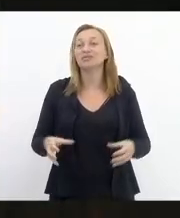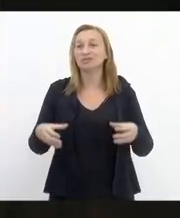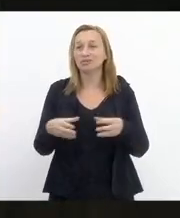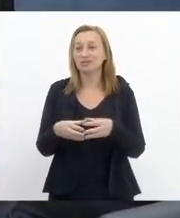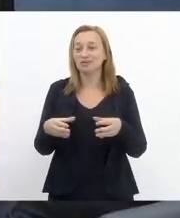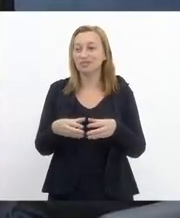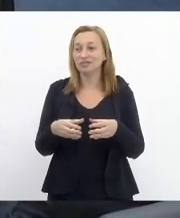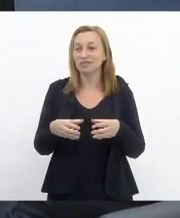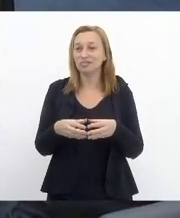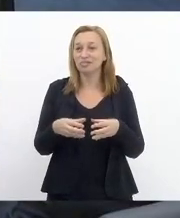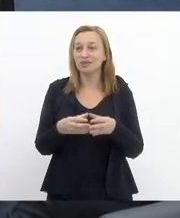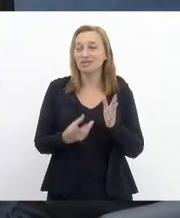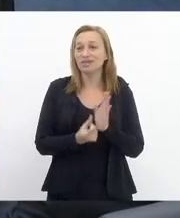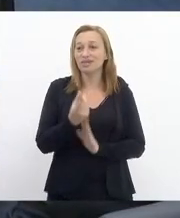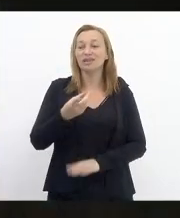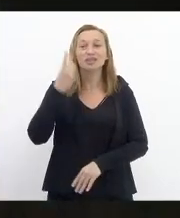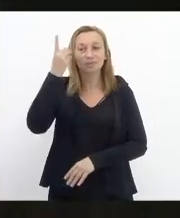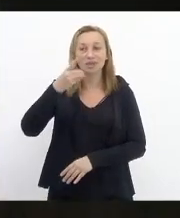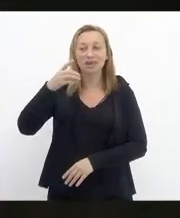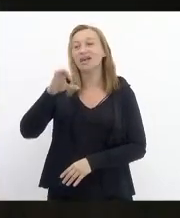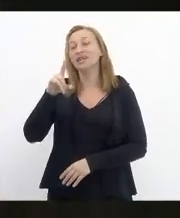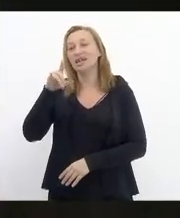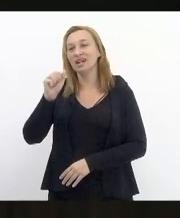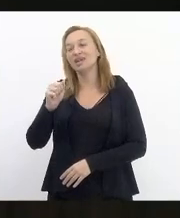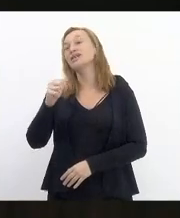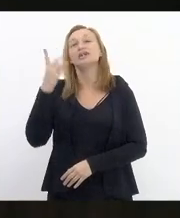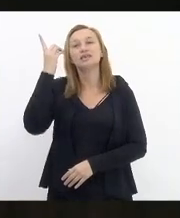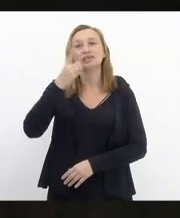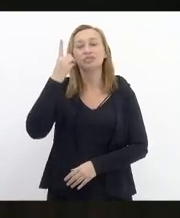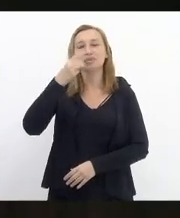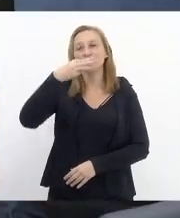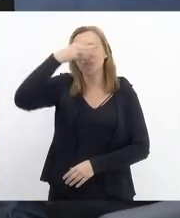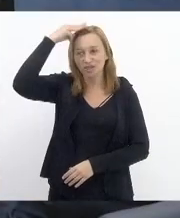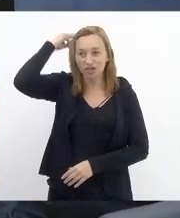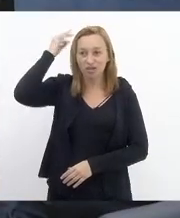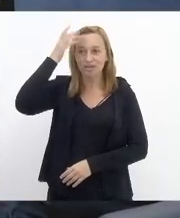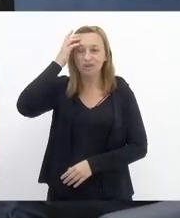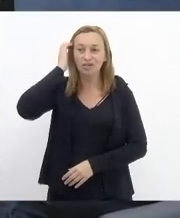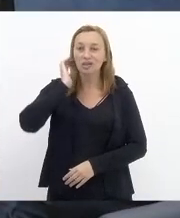Canella. Deputado Márcio Canella, deputado Márcio Pacheco.